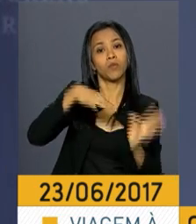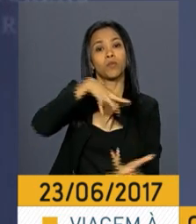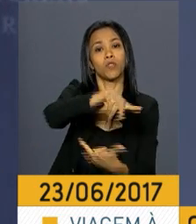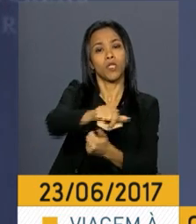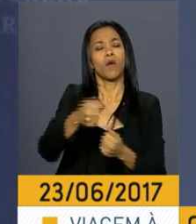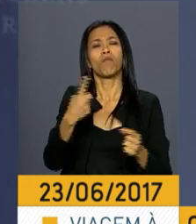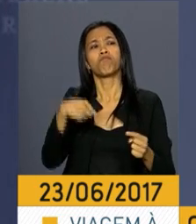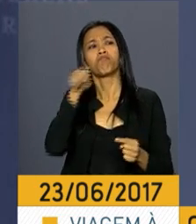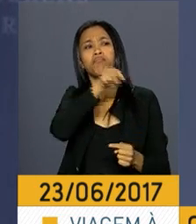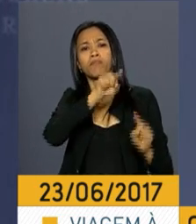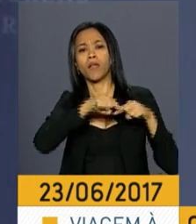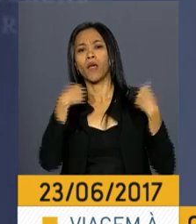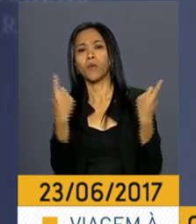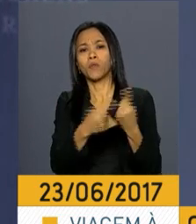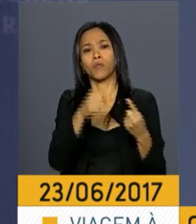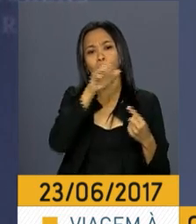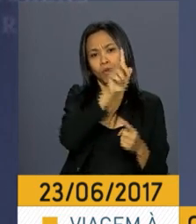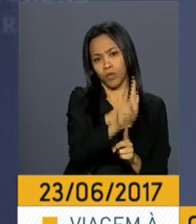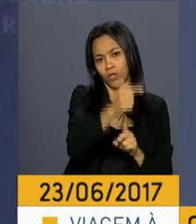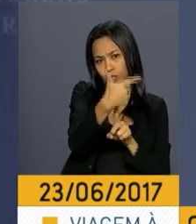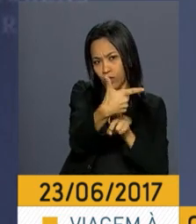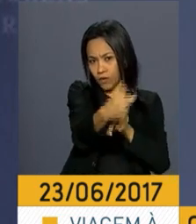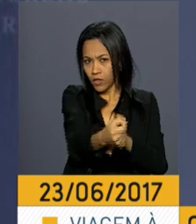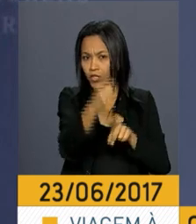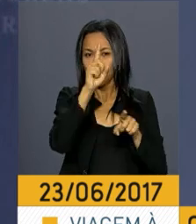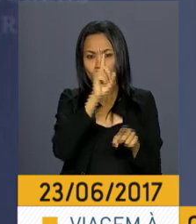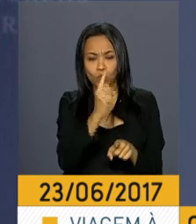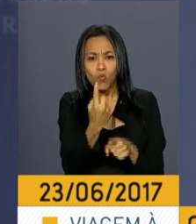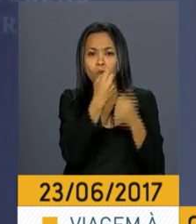G20, um dos pontos fundamentais é a questão